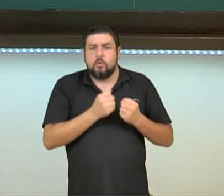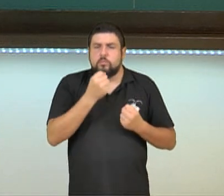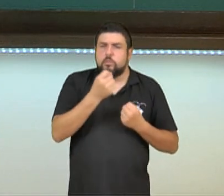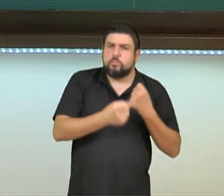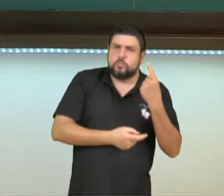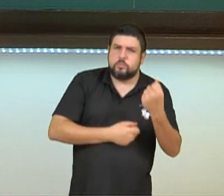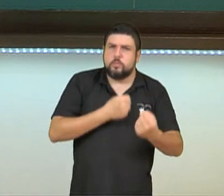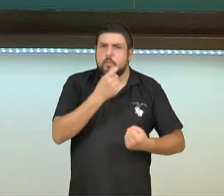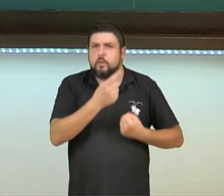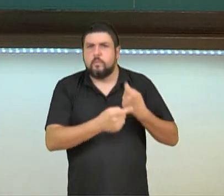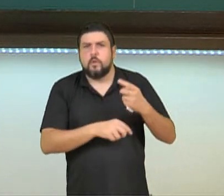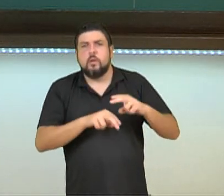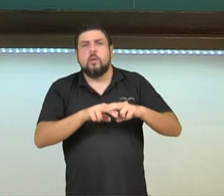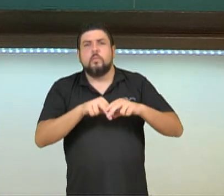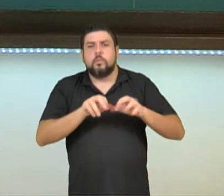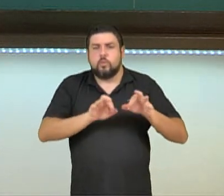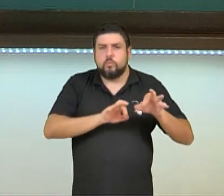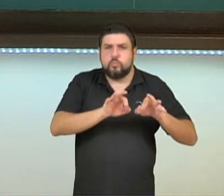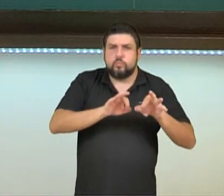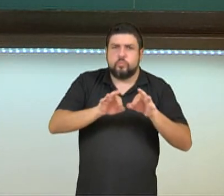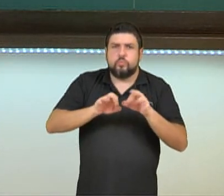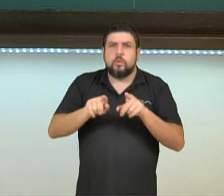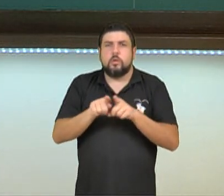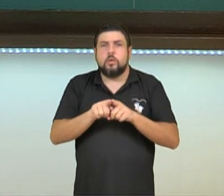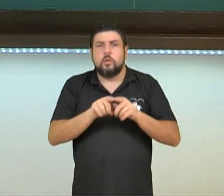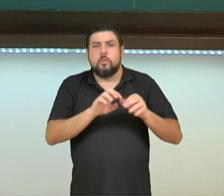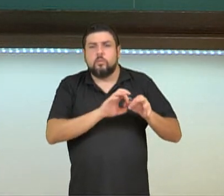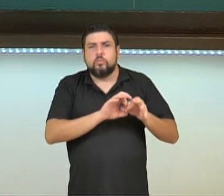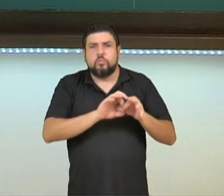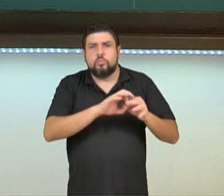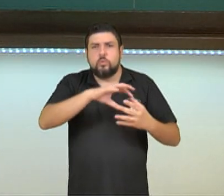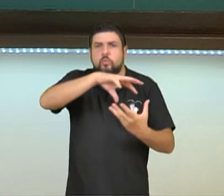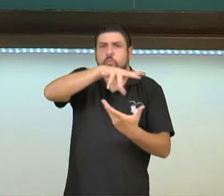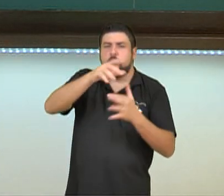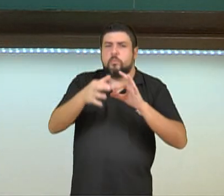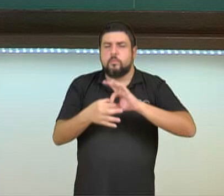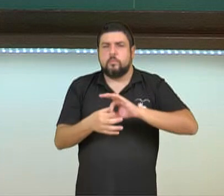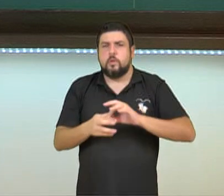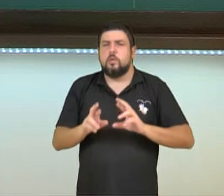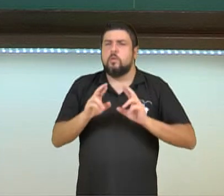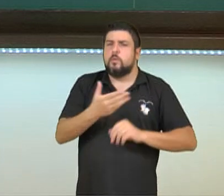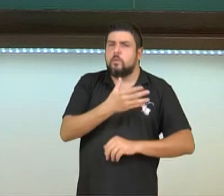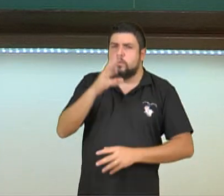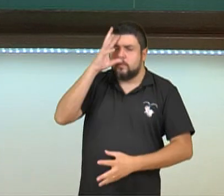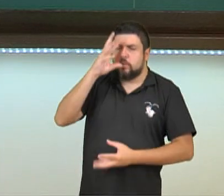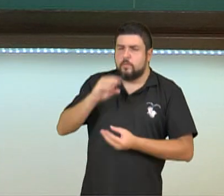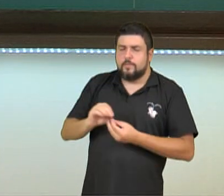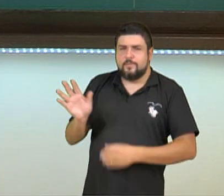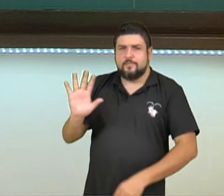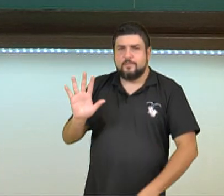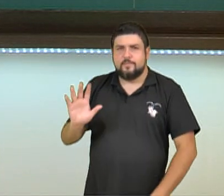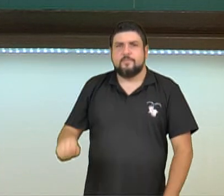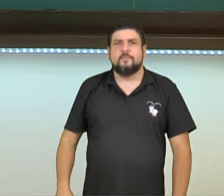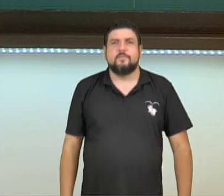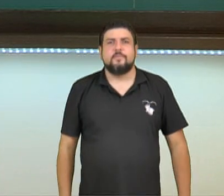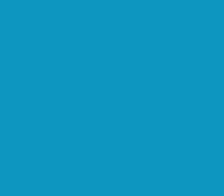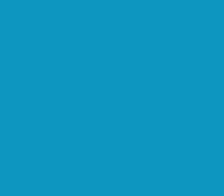toda a organização e interdependência da globalização. Espero que tenham assimilado e até um próximo encontro.